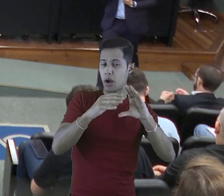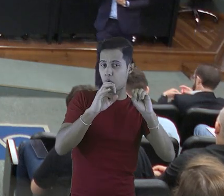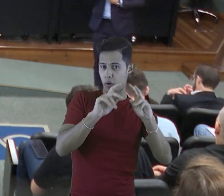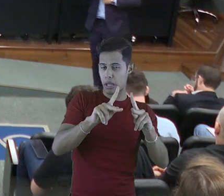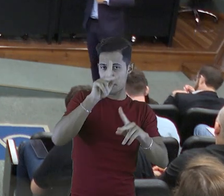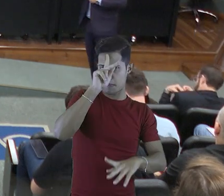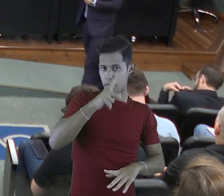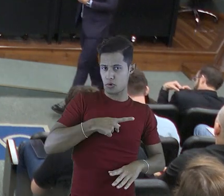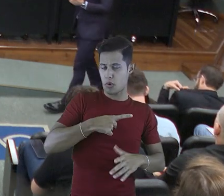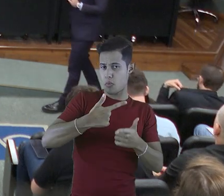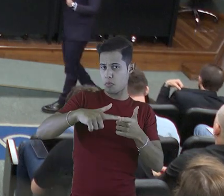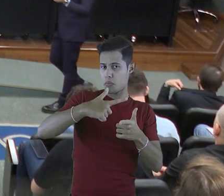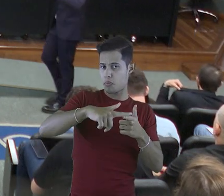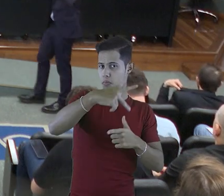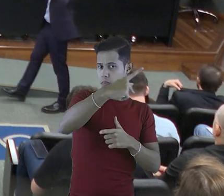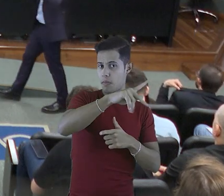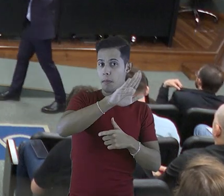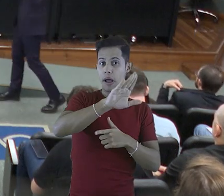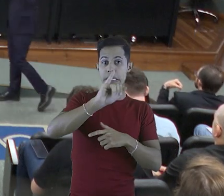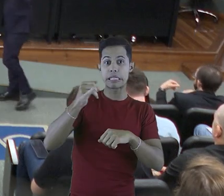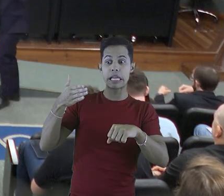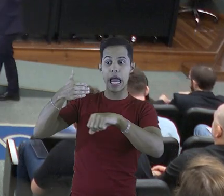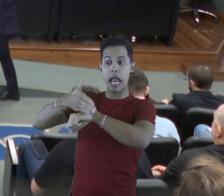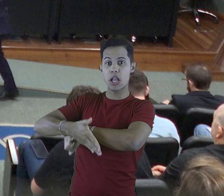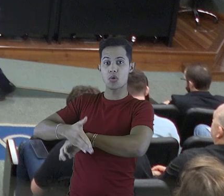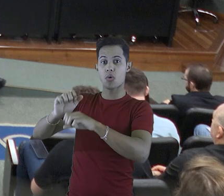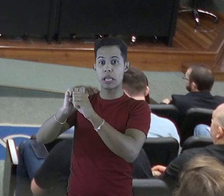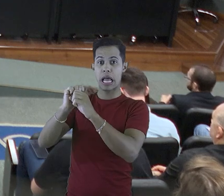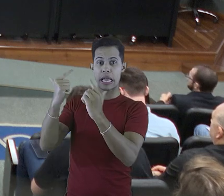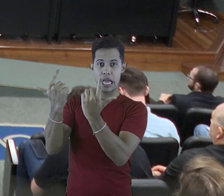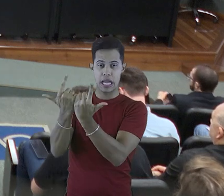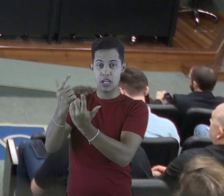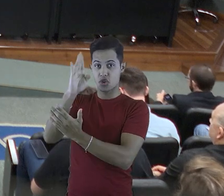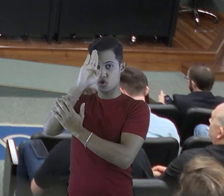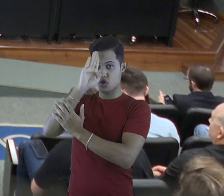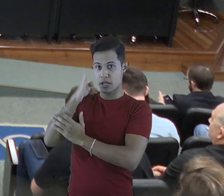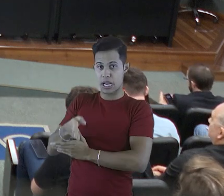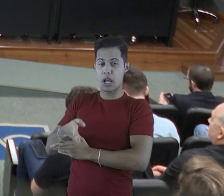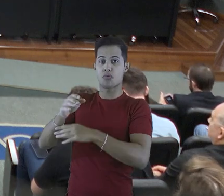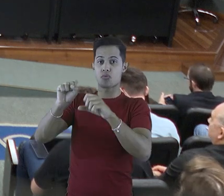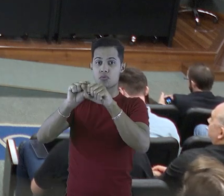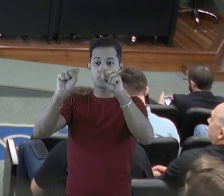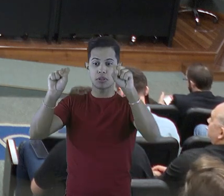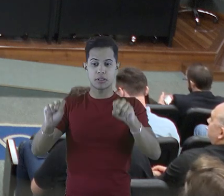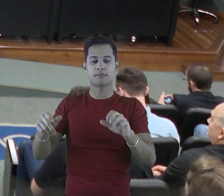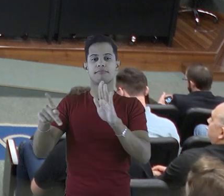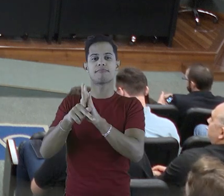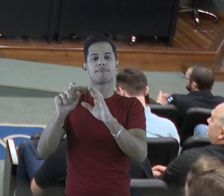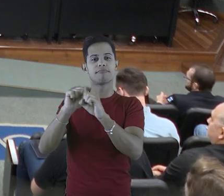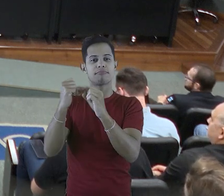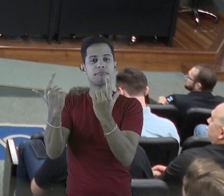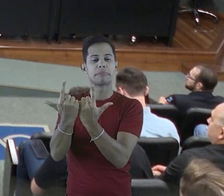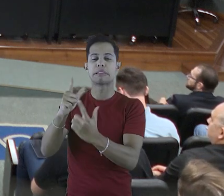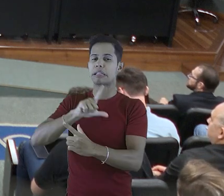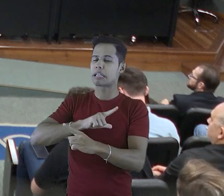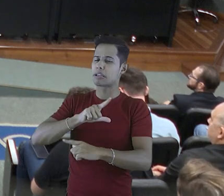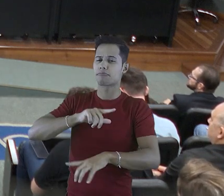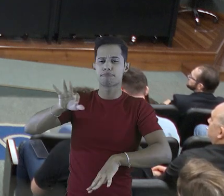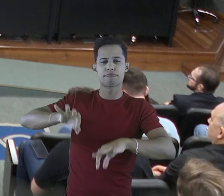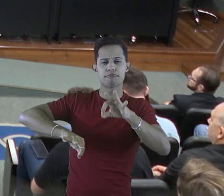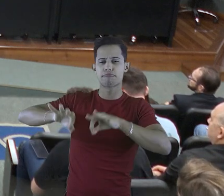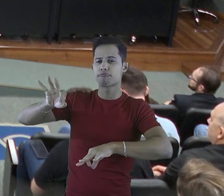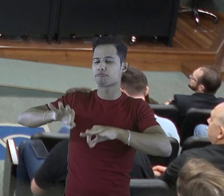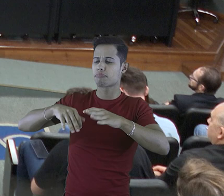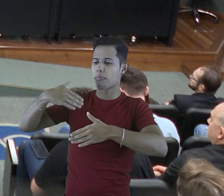e tratou isso no ambiente do seu celular e etc, isso é um dado dele. Isso é um problema dele. Agora, se entrou na Assembleia esse dado de alguma forma, passou pelo